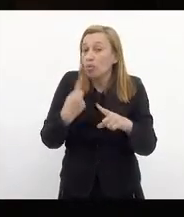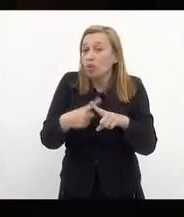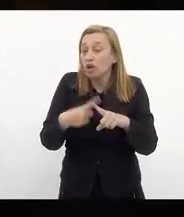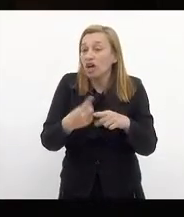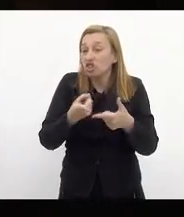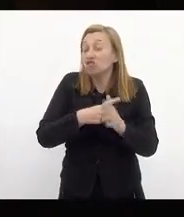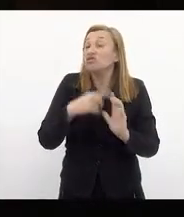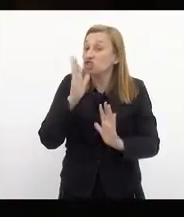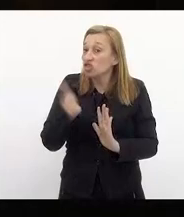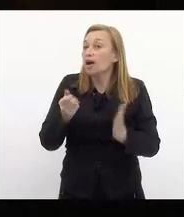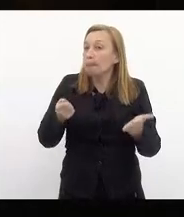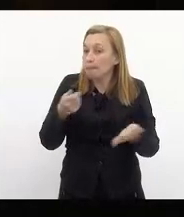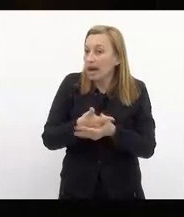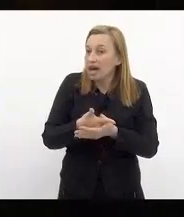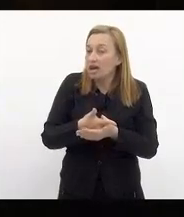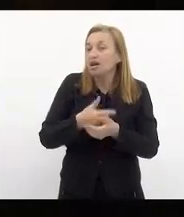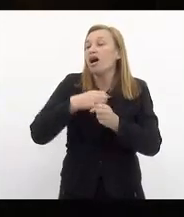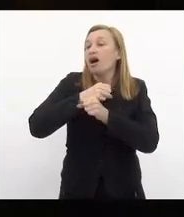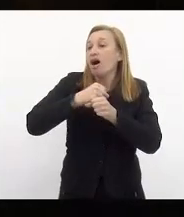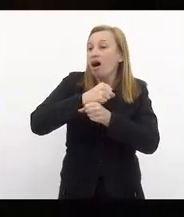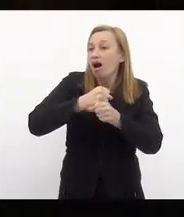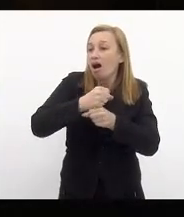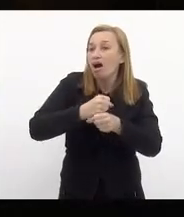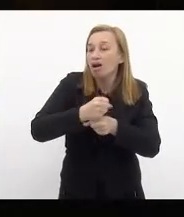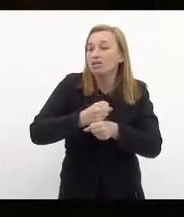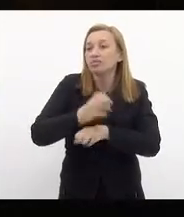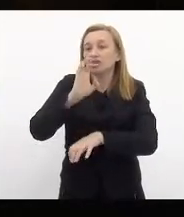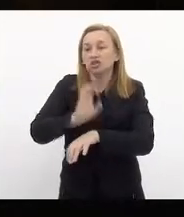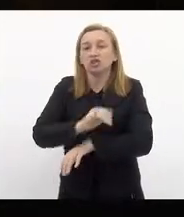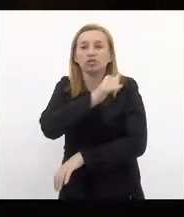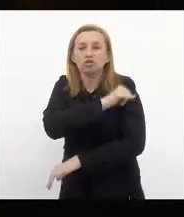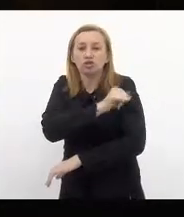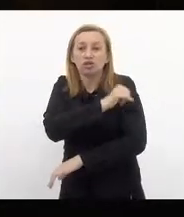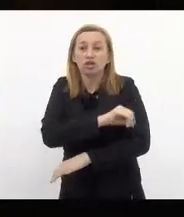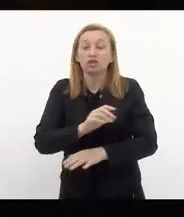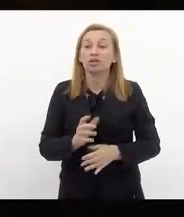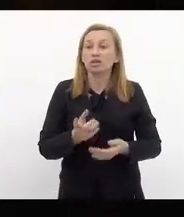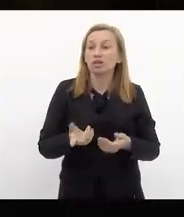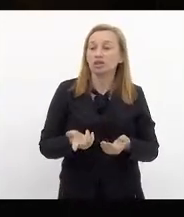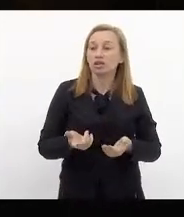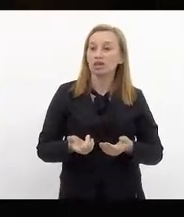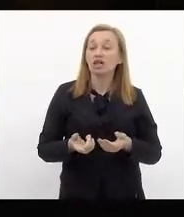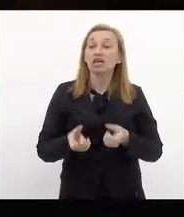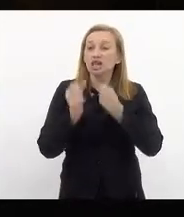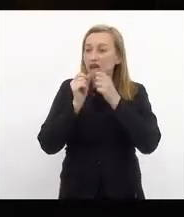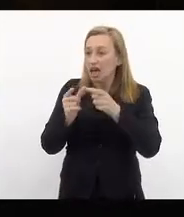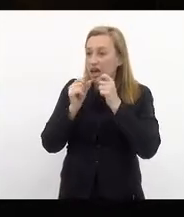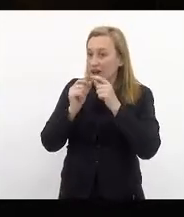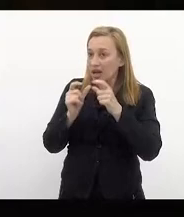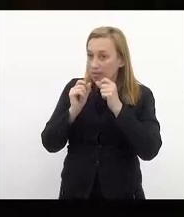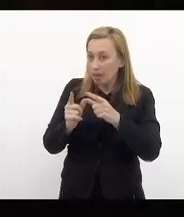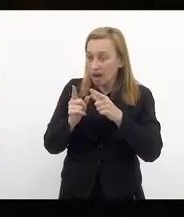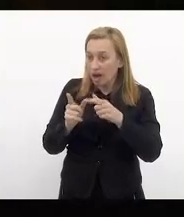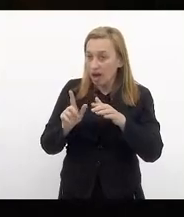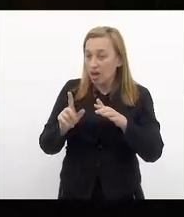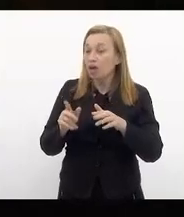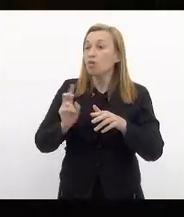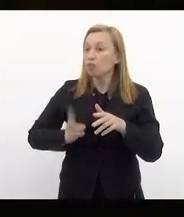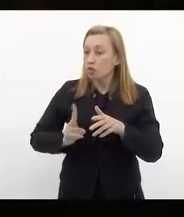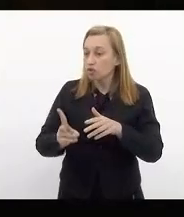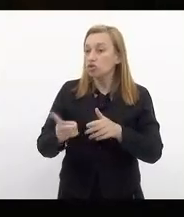foi paga durante muito tempo pelo Estado do Rio de Janeiro. E, ao invés de se questionar essa dívida, fica